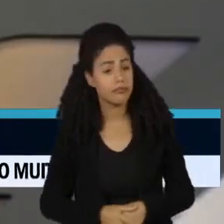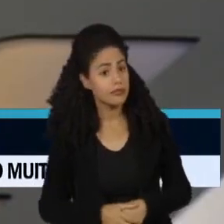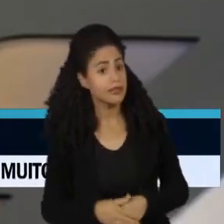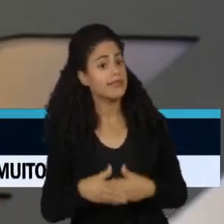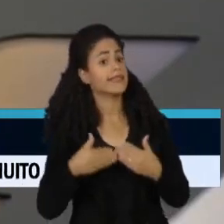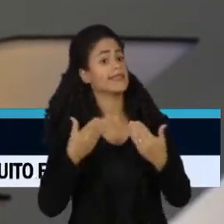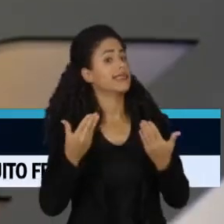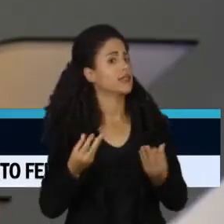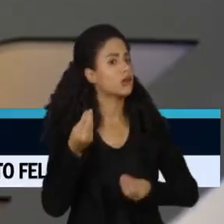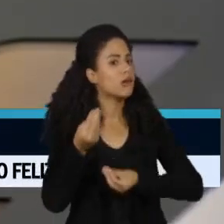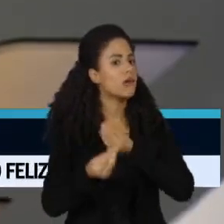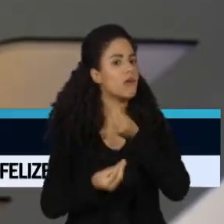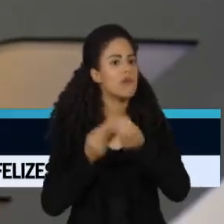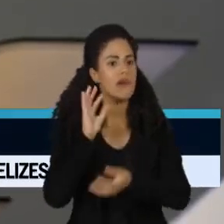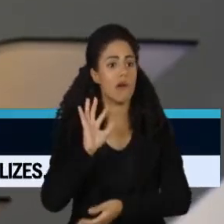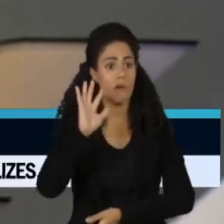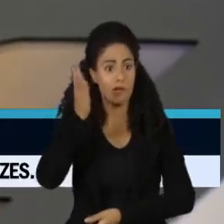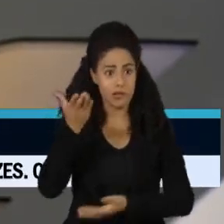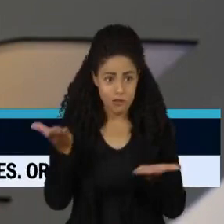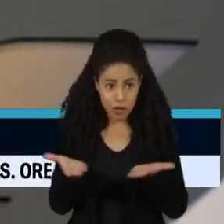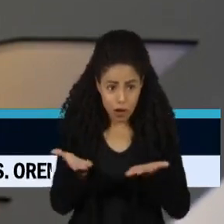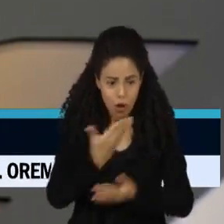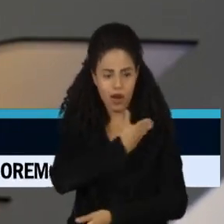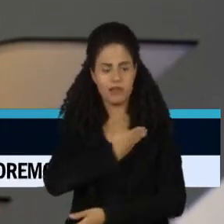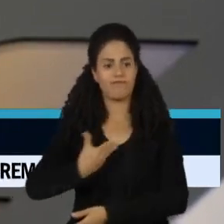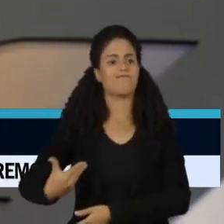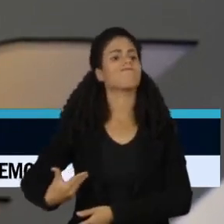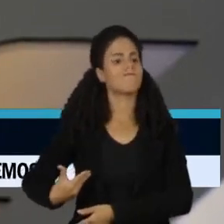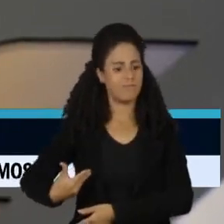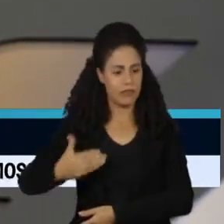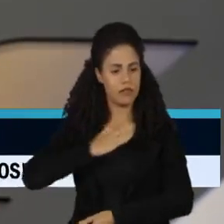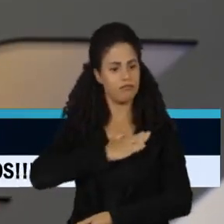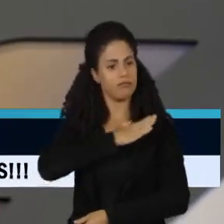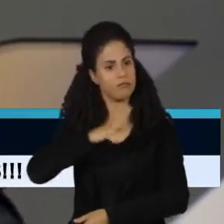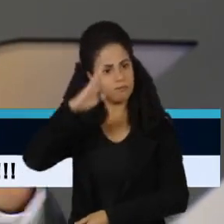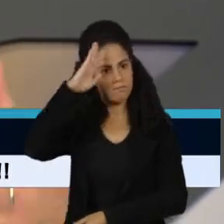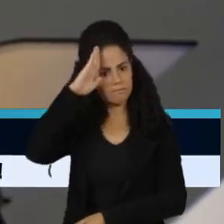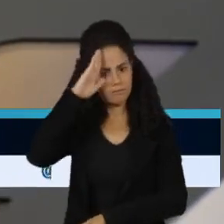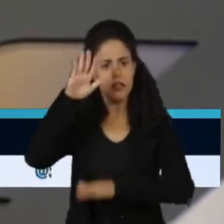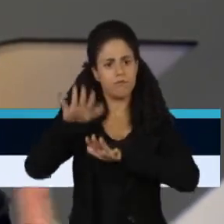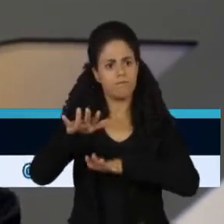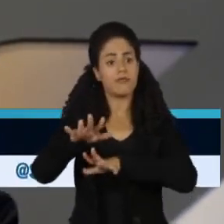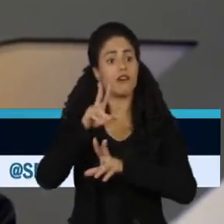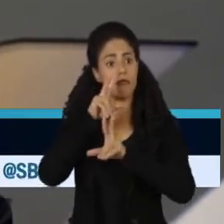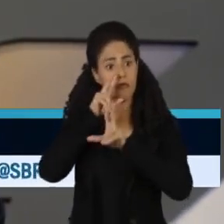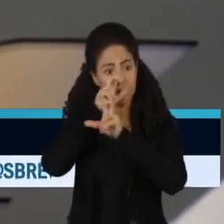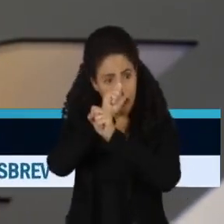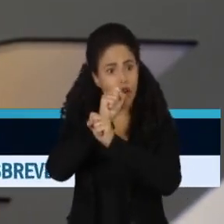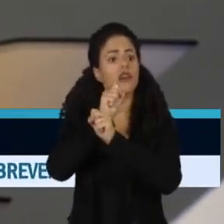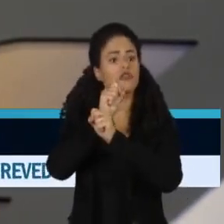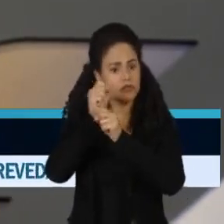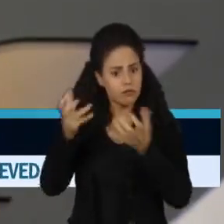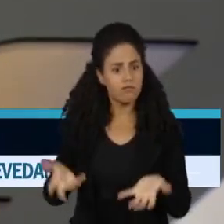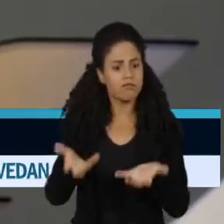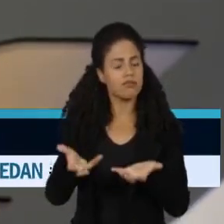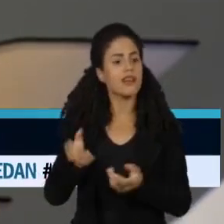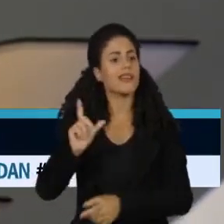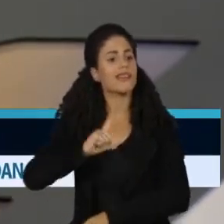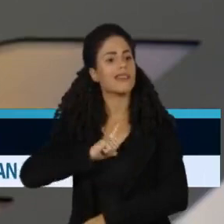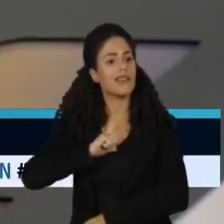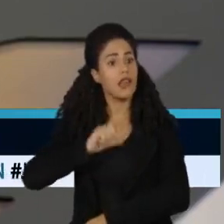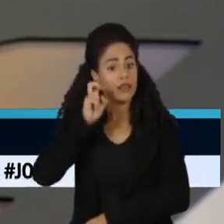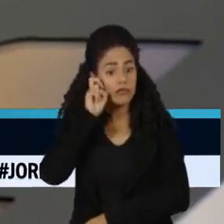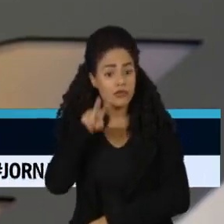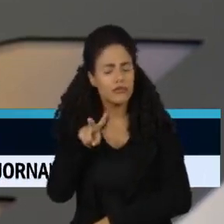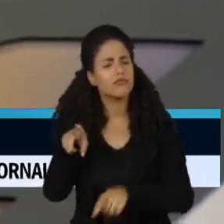turcomo se configurou esse governo com a presença dos militares muito intensa em toda a máquina burocrática e o que a